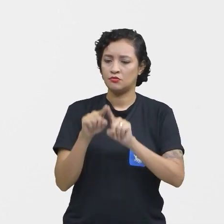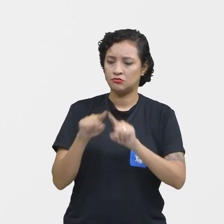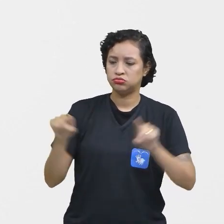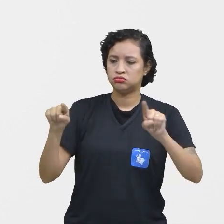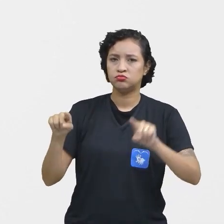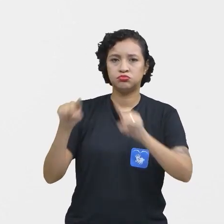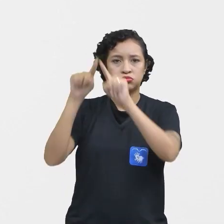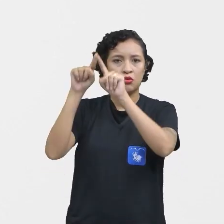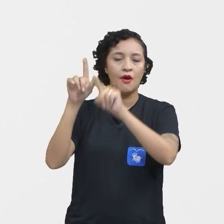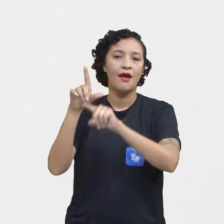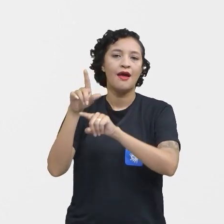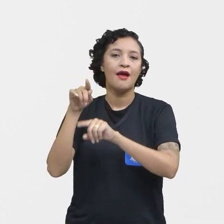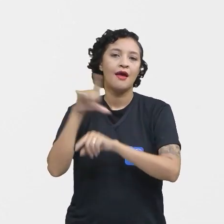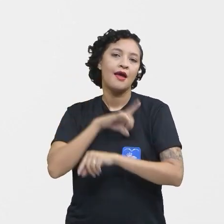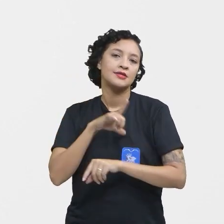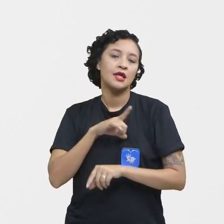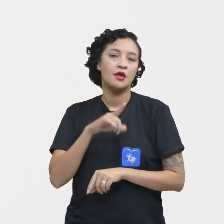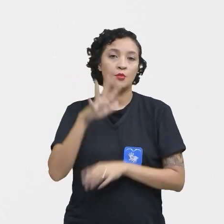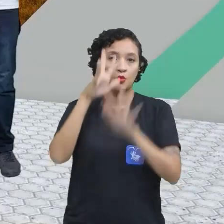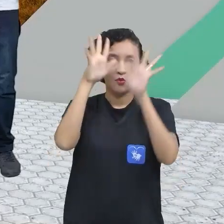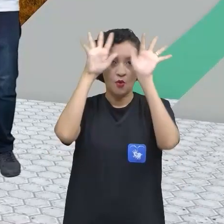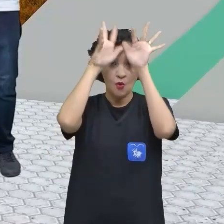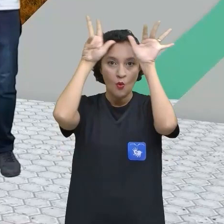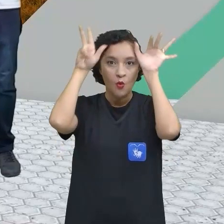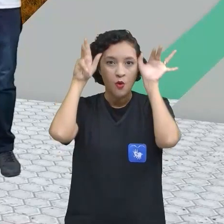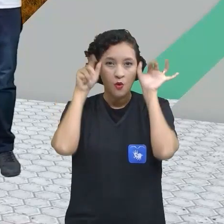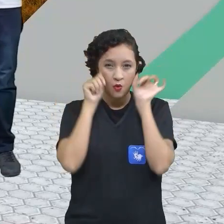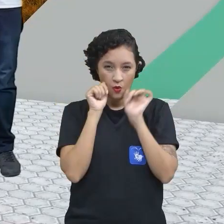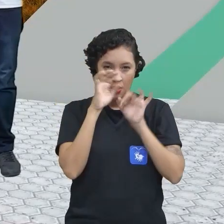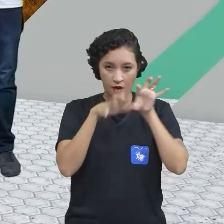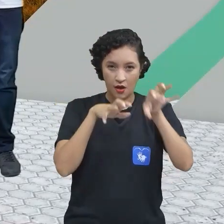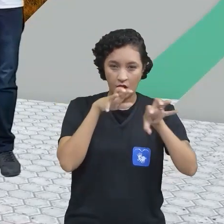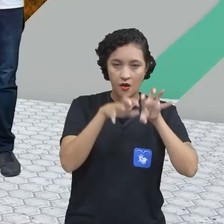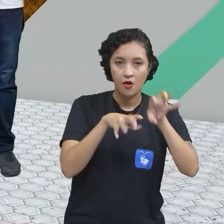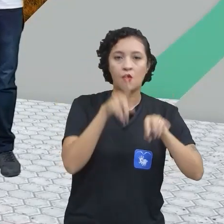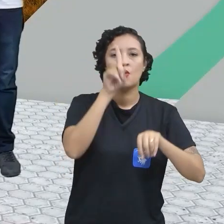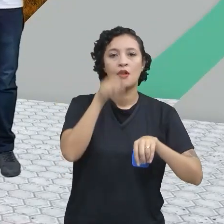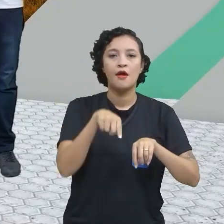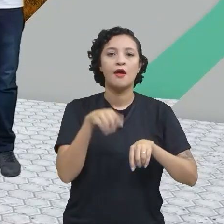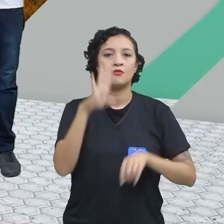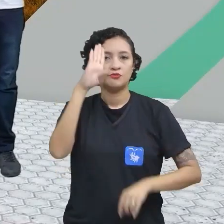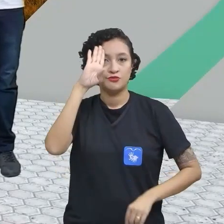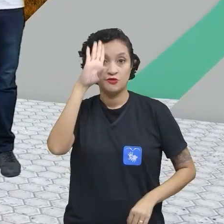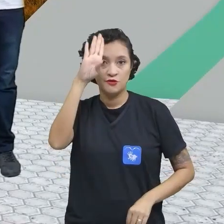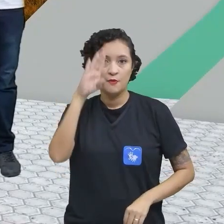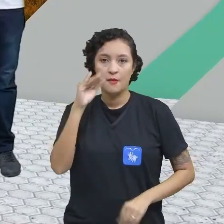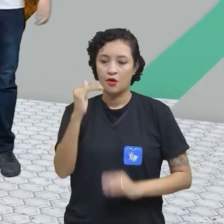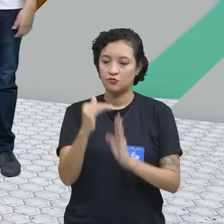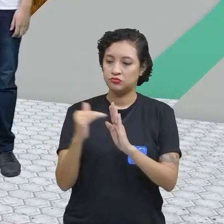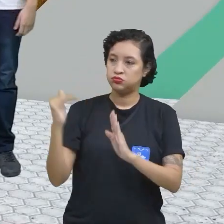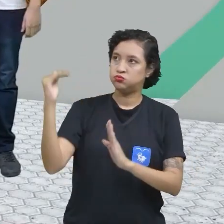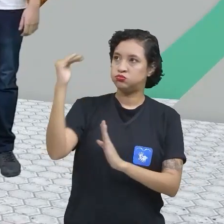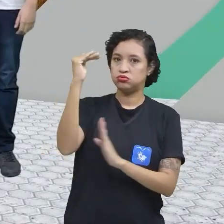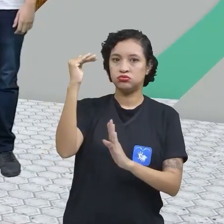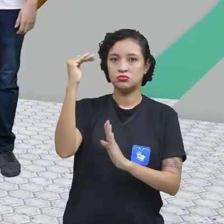de animal que está no topo da cadeia alimentar. Então, como vocês podem ver